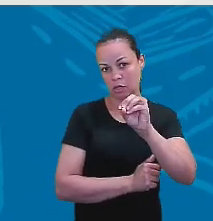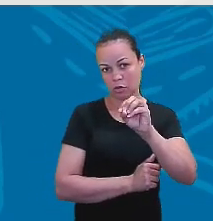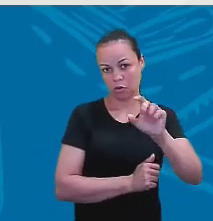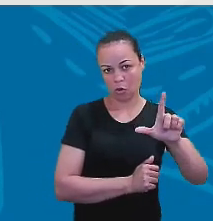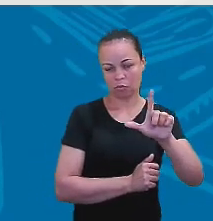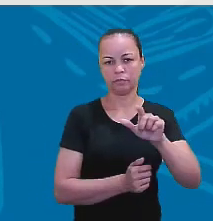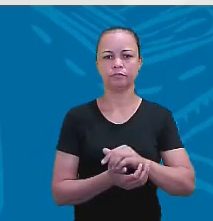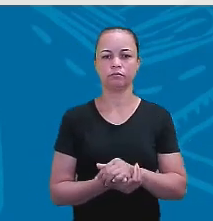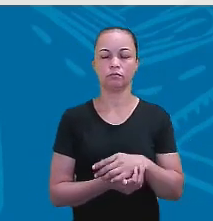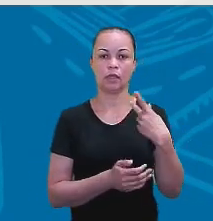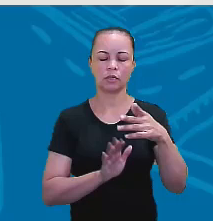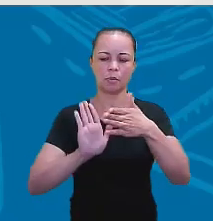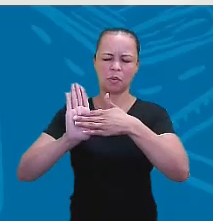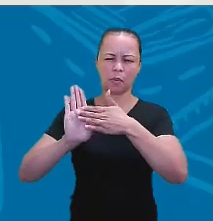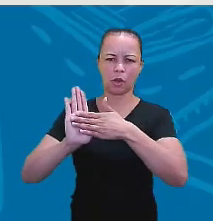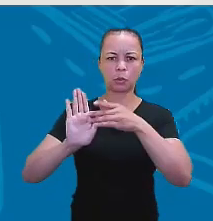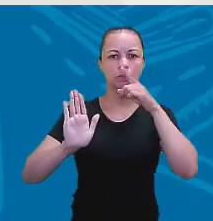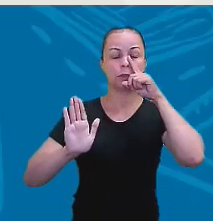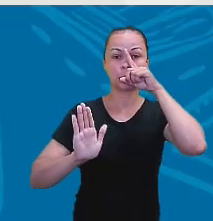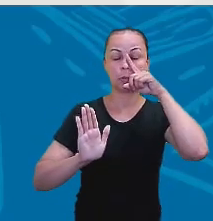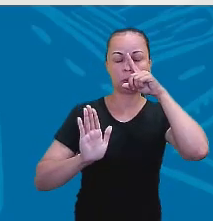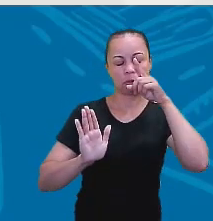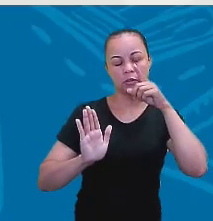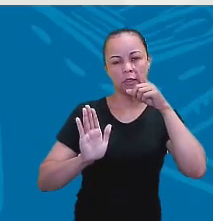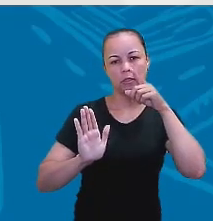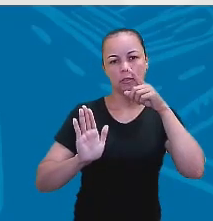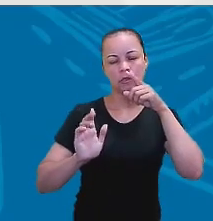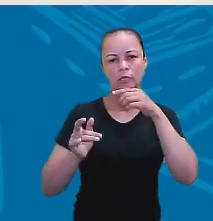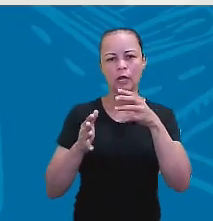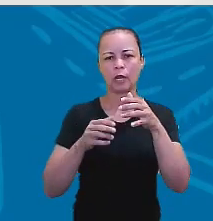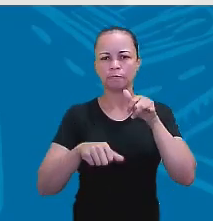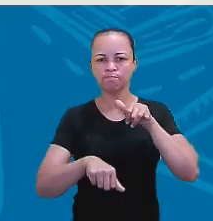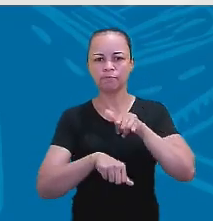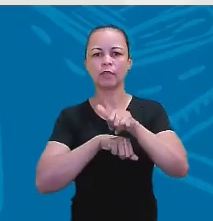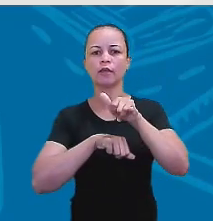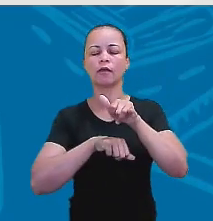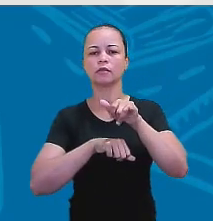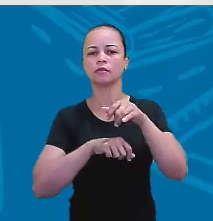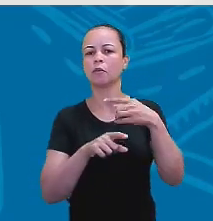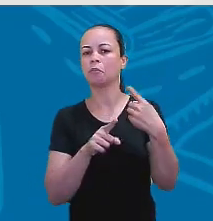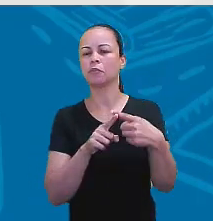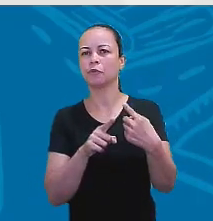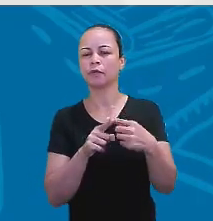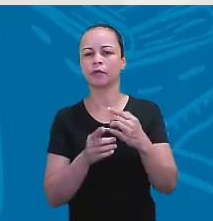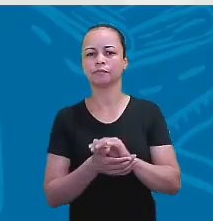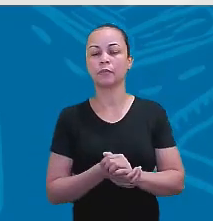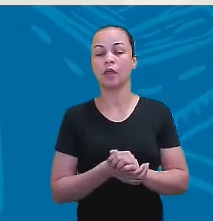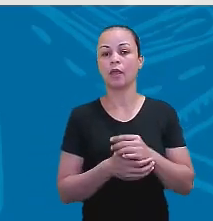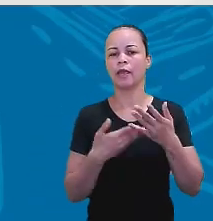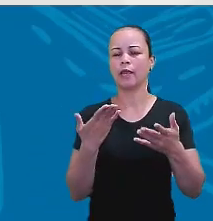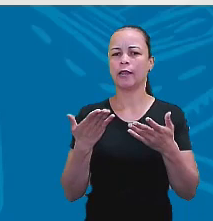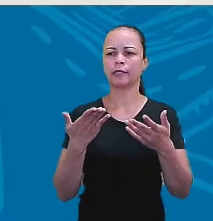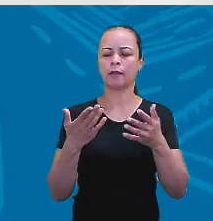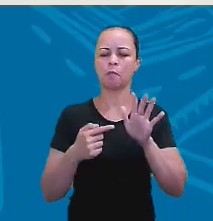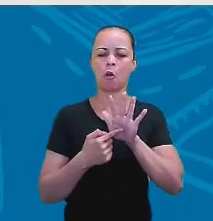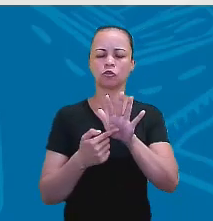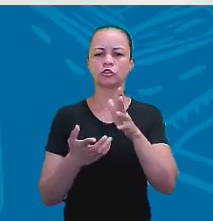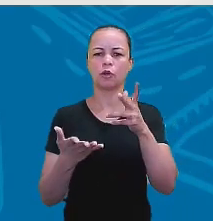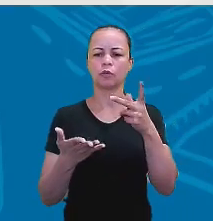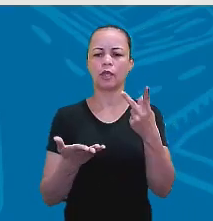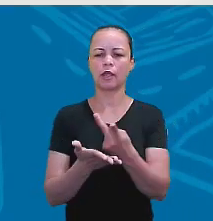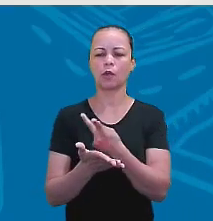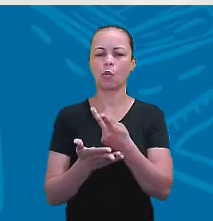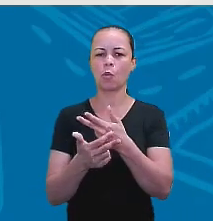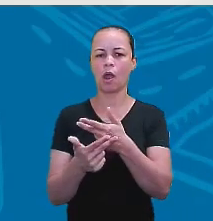muito perigosa e até, de certa forma, leviana. Por quê? Porque ela quer te levar ao erro. Todo vegetal, gente,